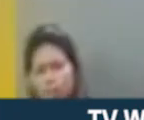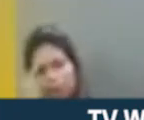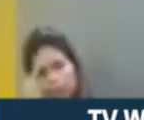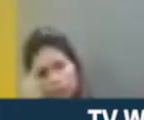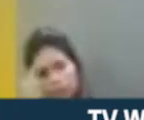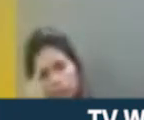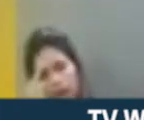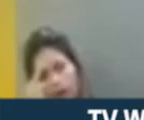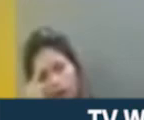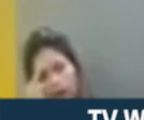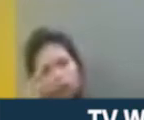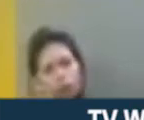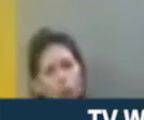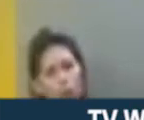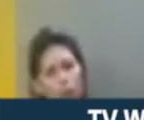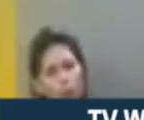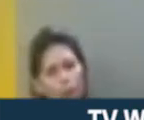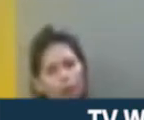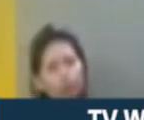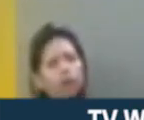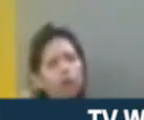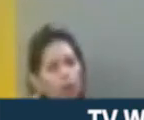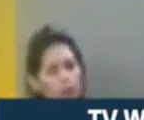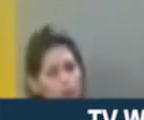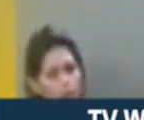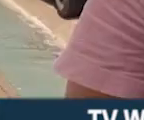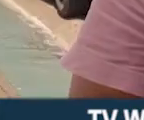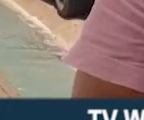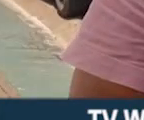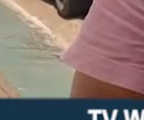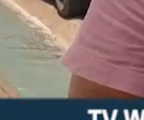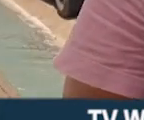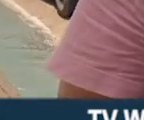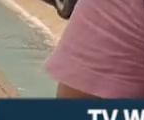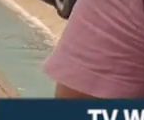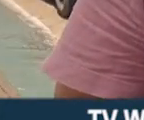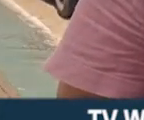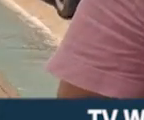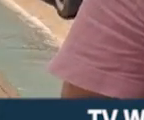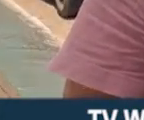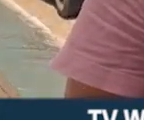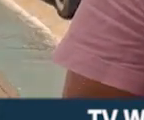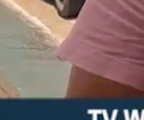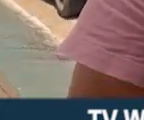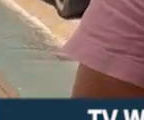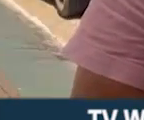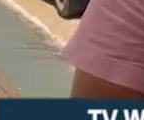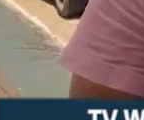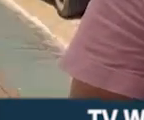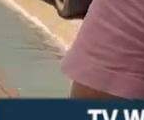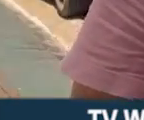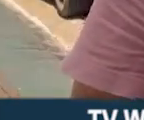dar ao profissional da área condições de trabalhar. Com essas informações, retornamos aos estúdios.